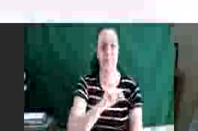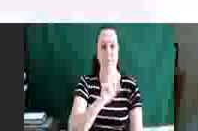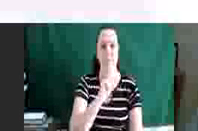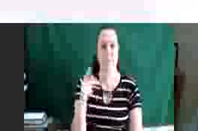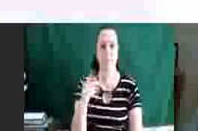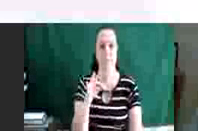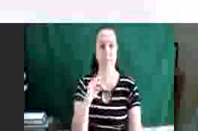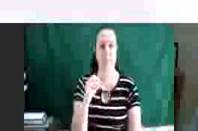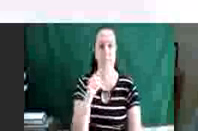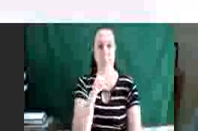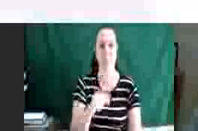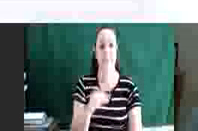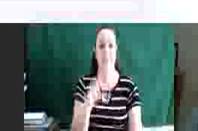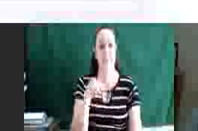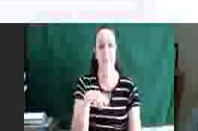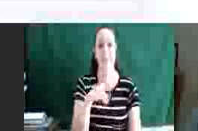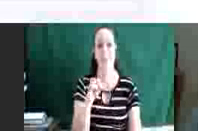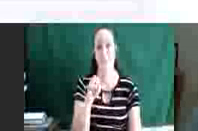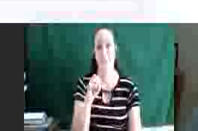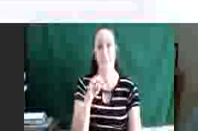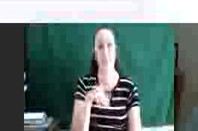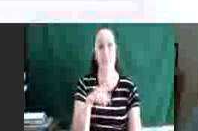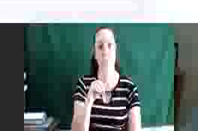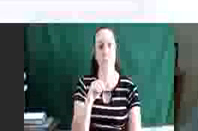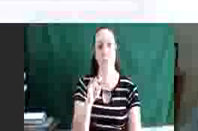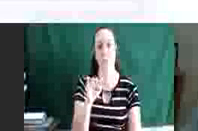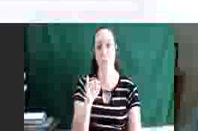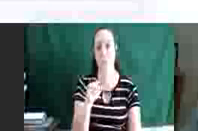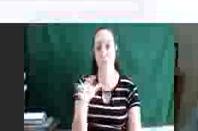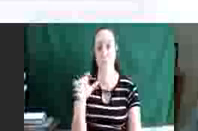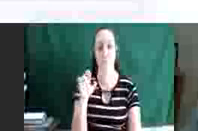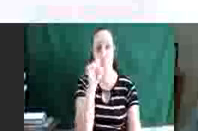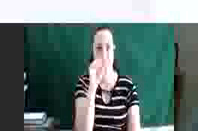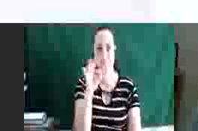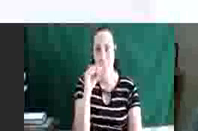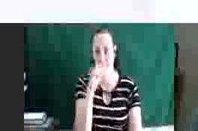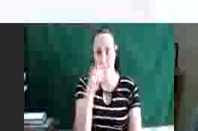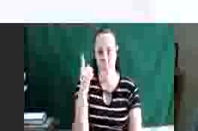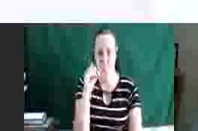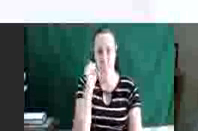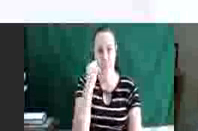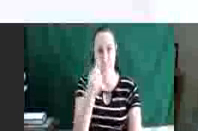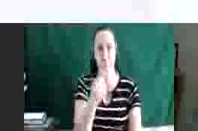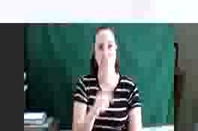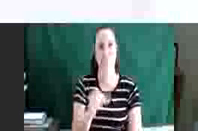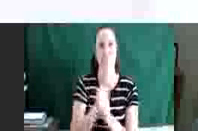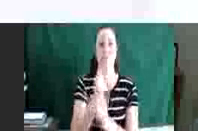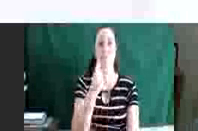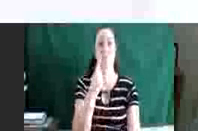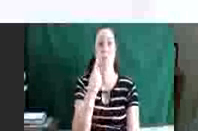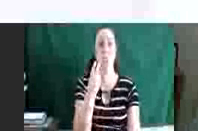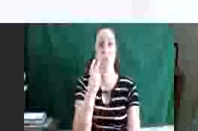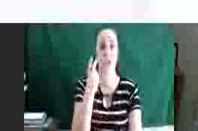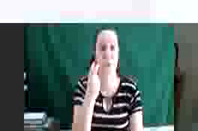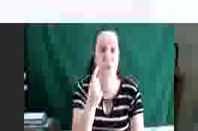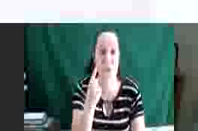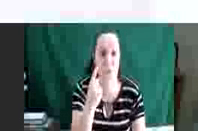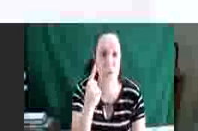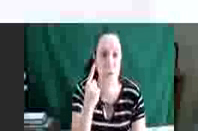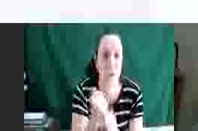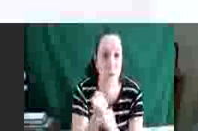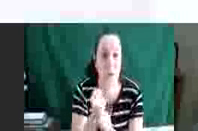em aplicações web. Ótimos livros, muito didático, bacana de se entender. Aí ele desenvolveu também um Pentest com Python,